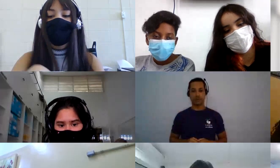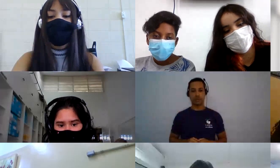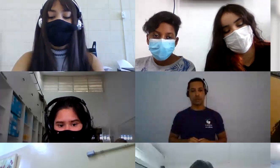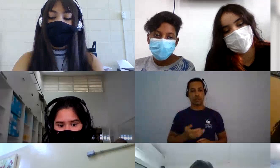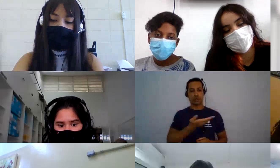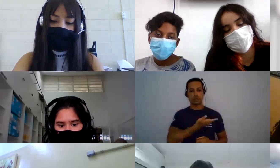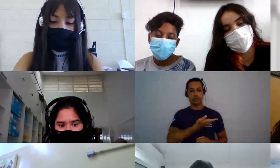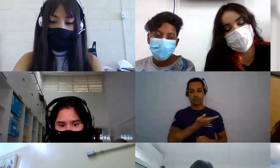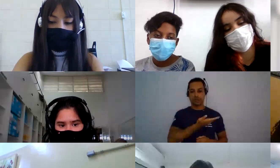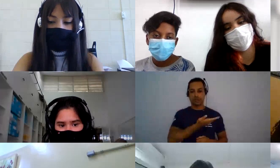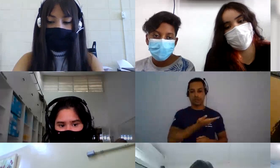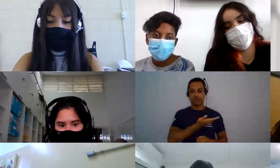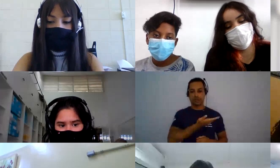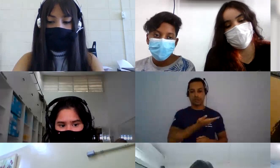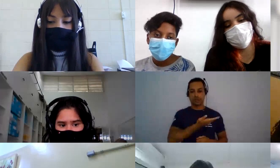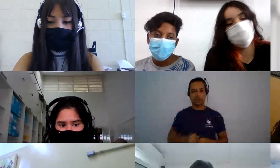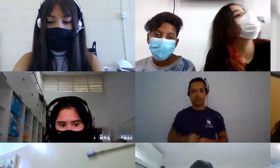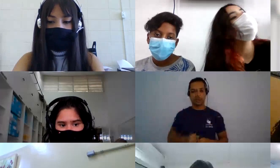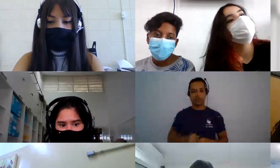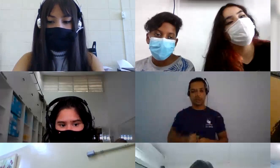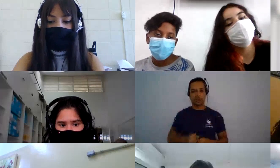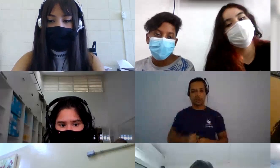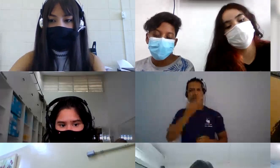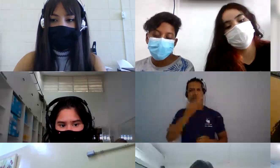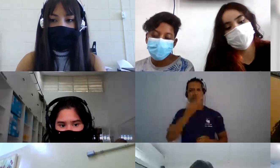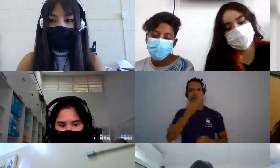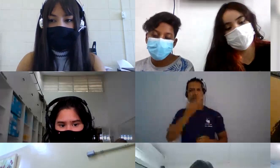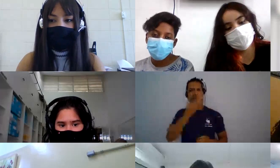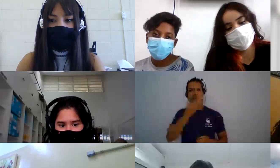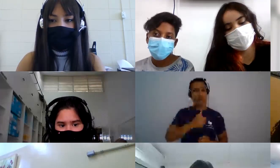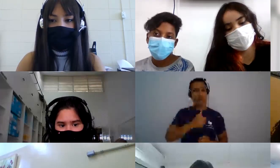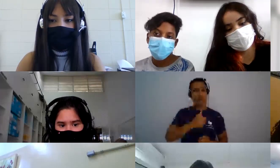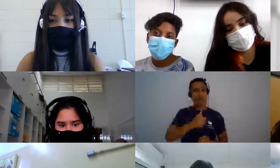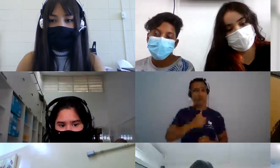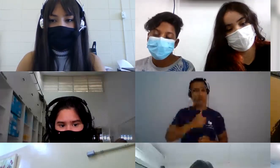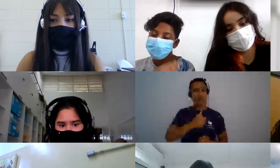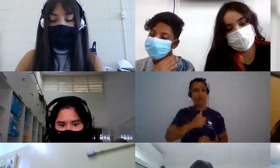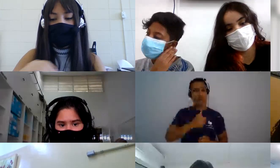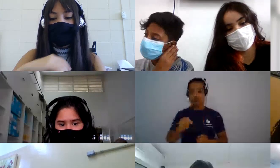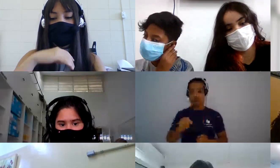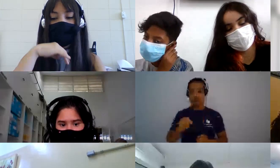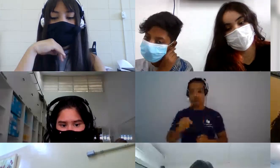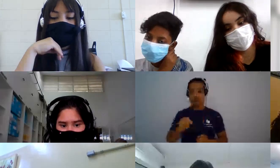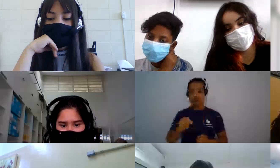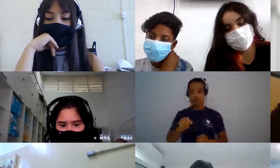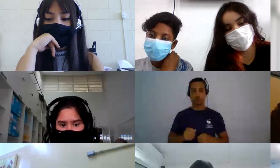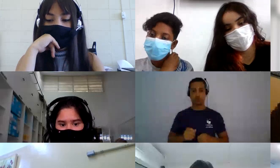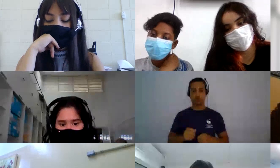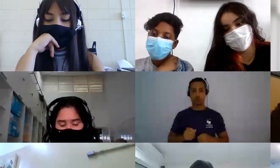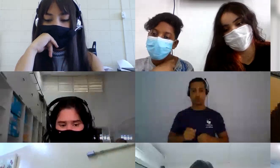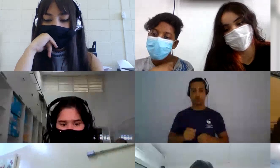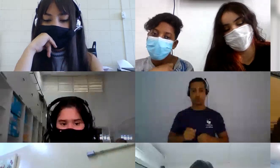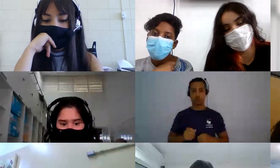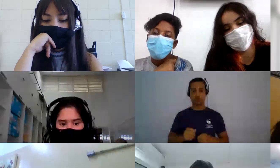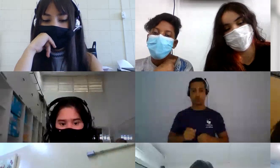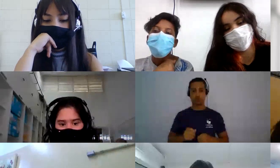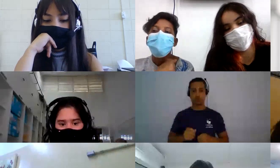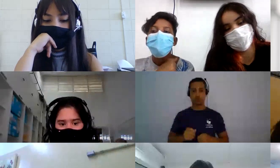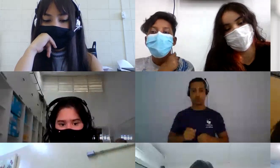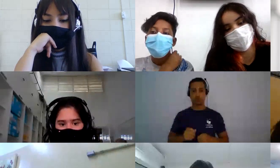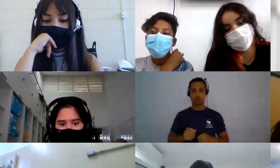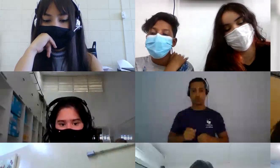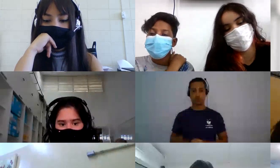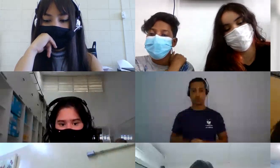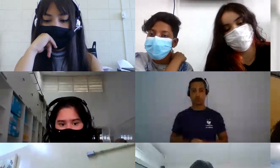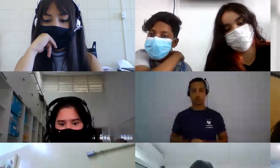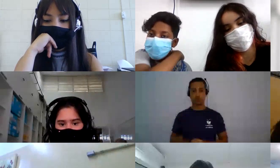com um menino, com uma menina, com nenhum dos dois. Isso é a primeira face do direito. Então, quero falar para... Sabe por que eu estou falando